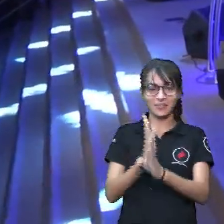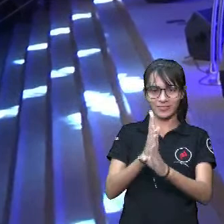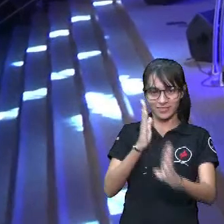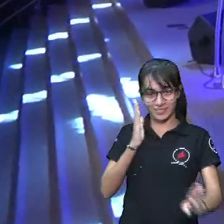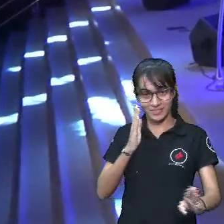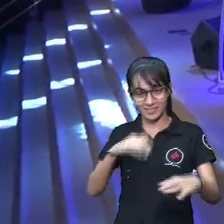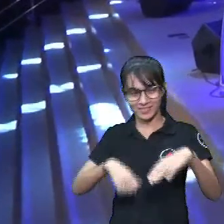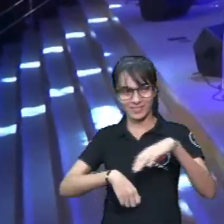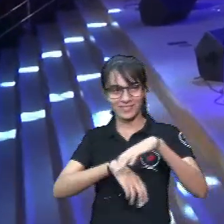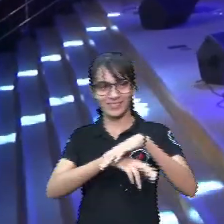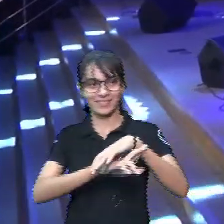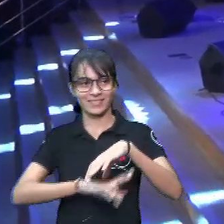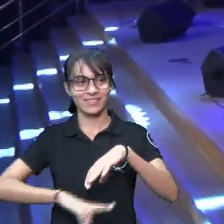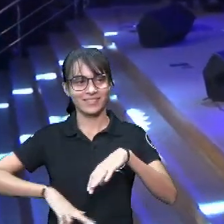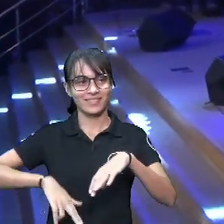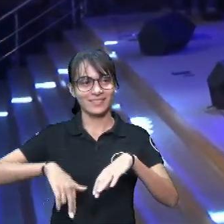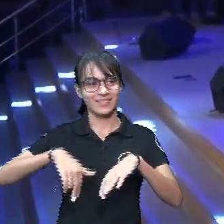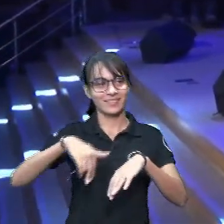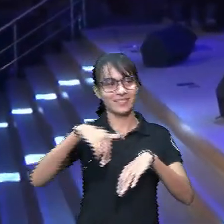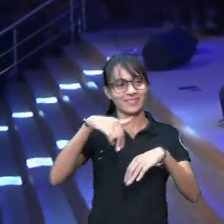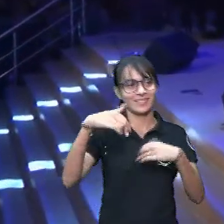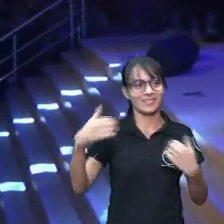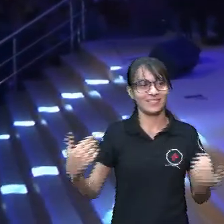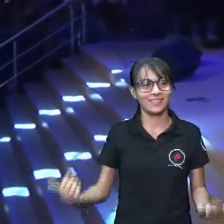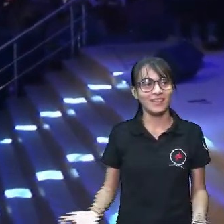mim, mas Jesus.